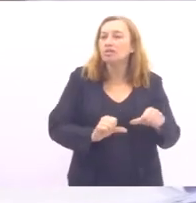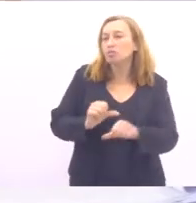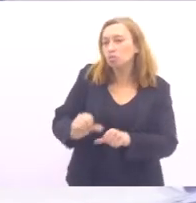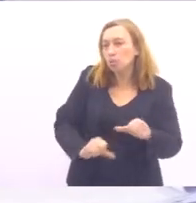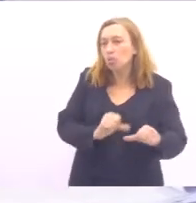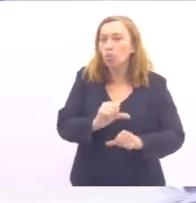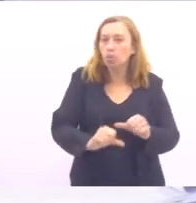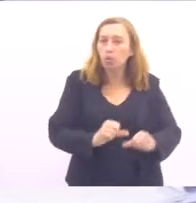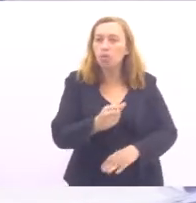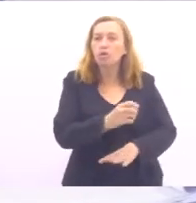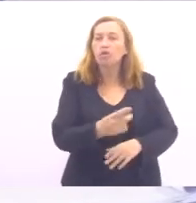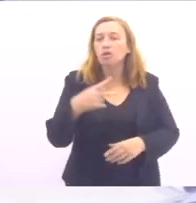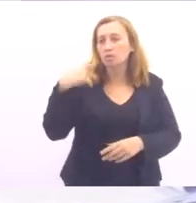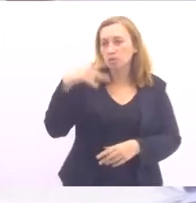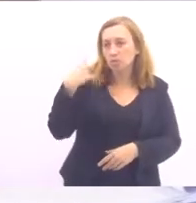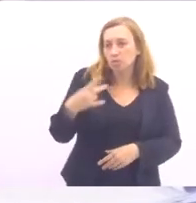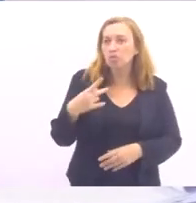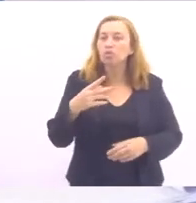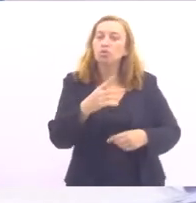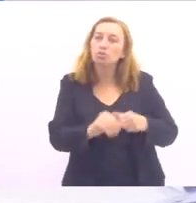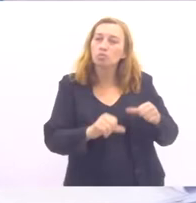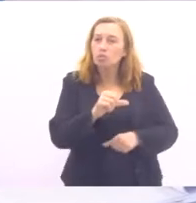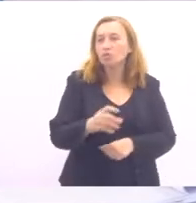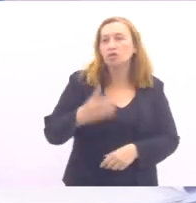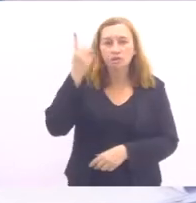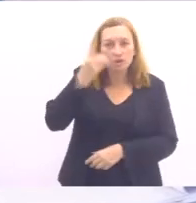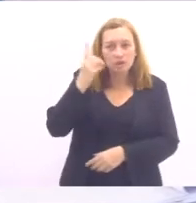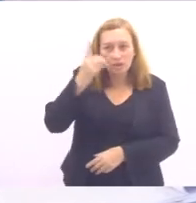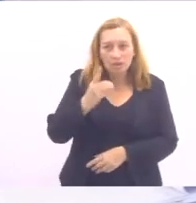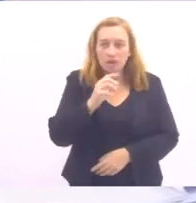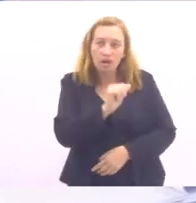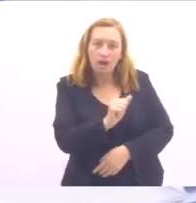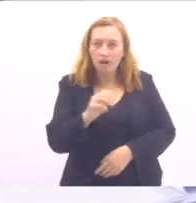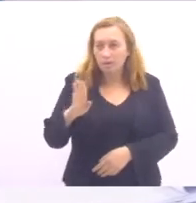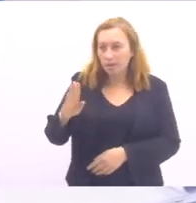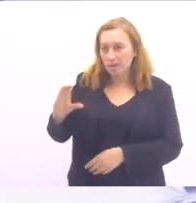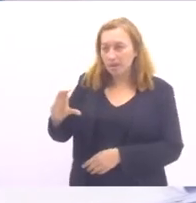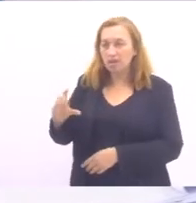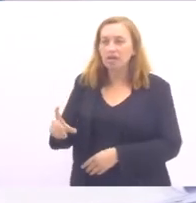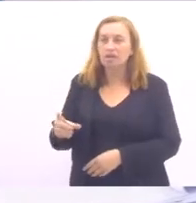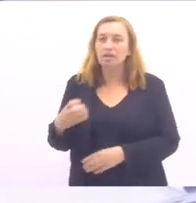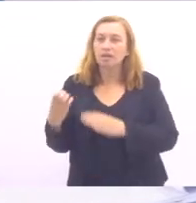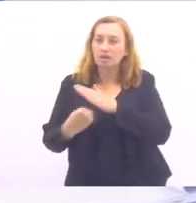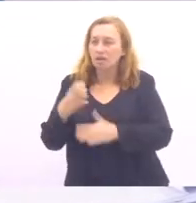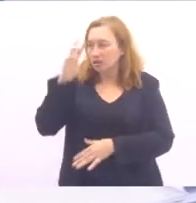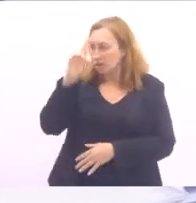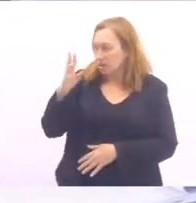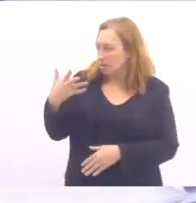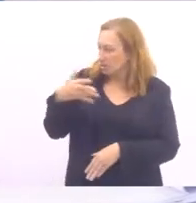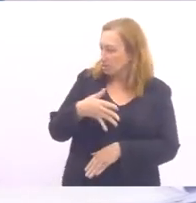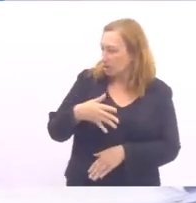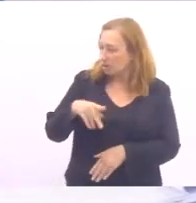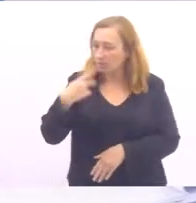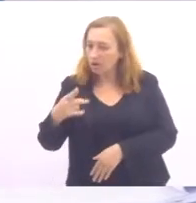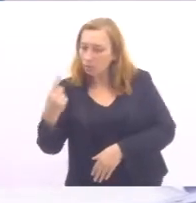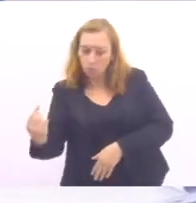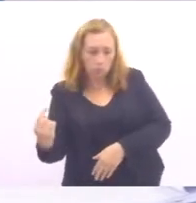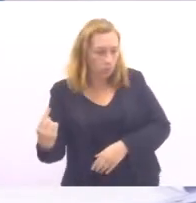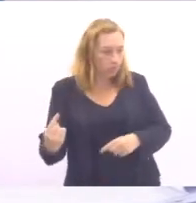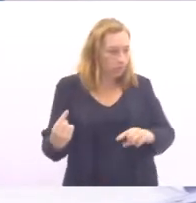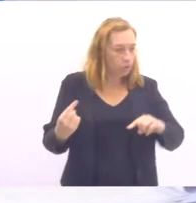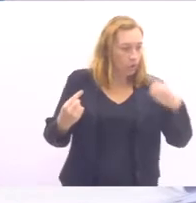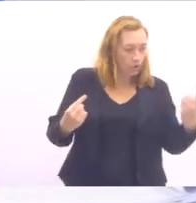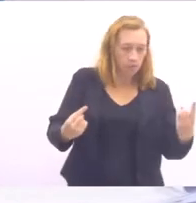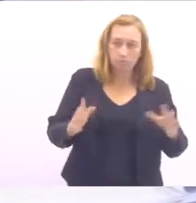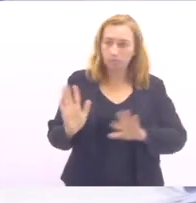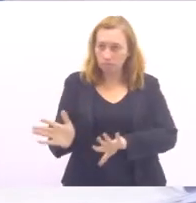política, né? Mudam os deputados, apitam aqui, apitam ali, o empresário chega, fala no ouvido de um, de outro. Então, assim como